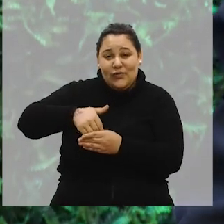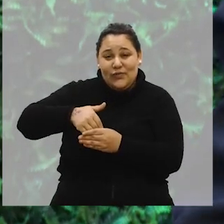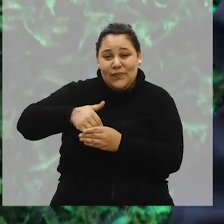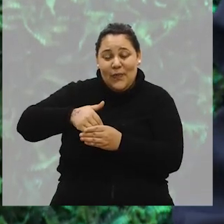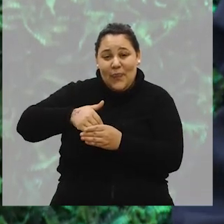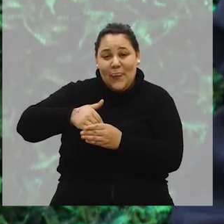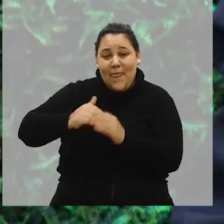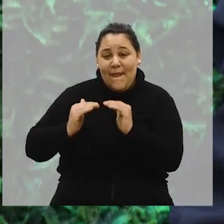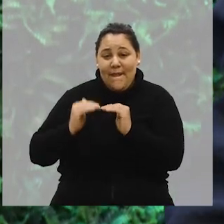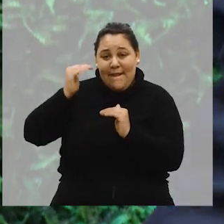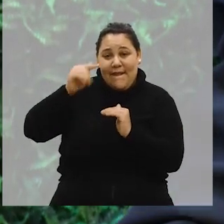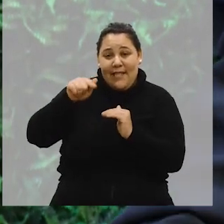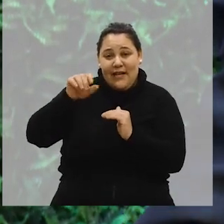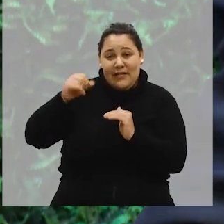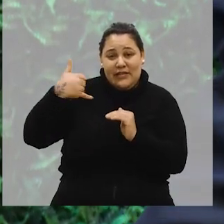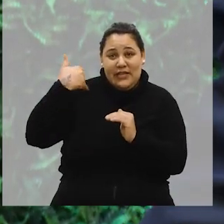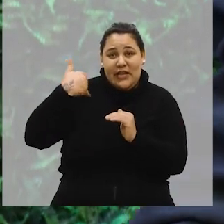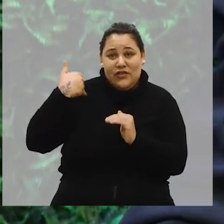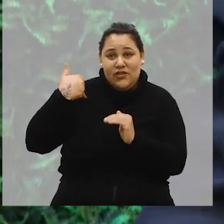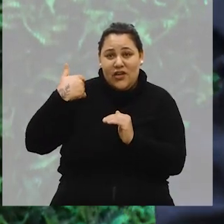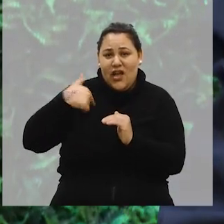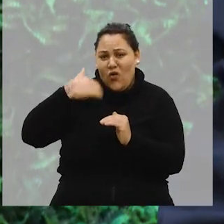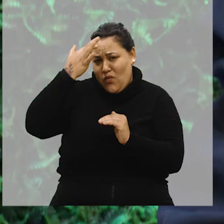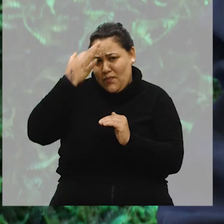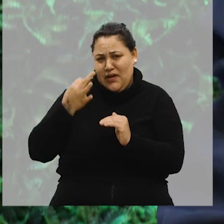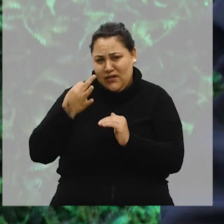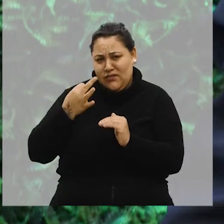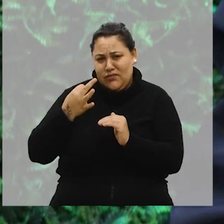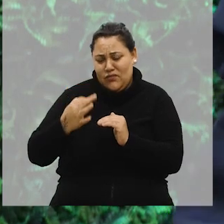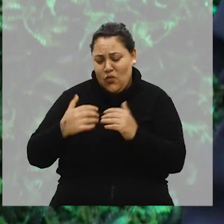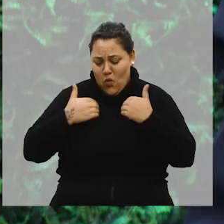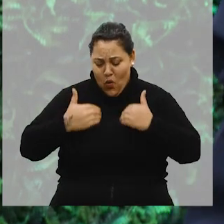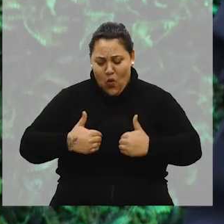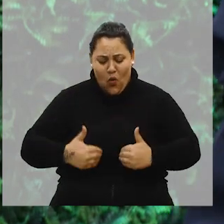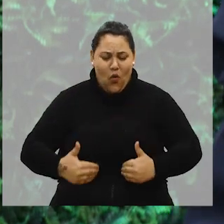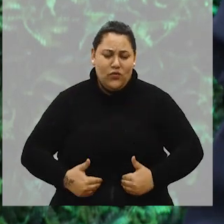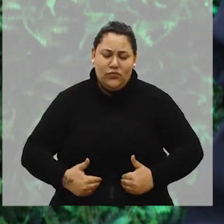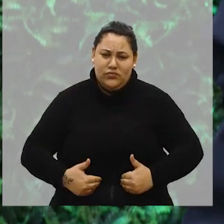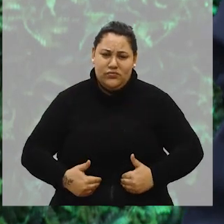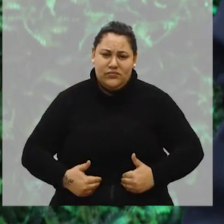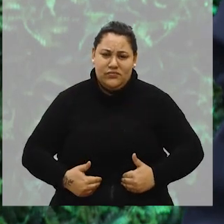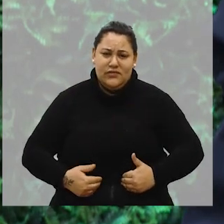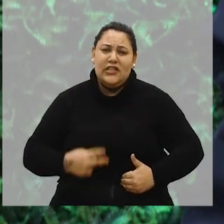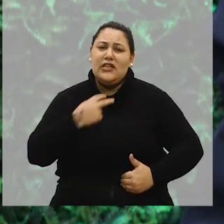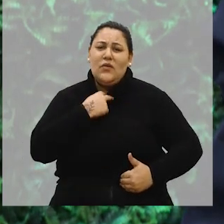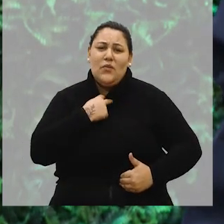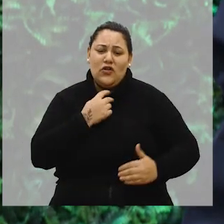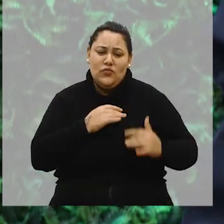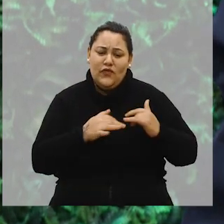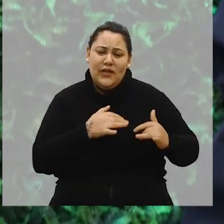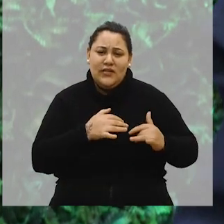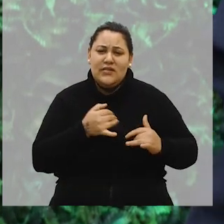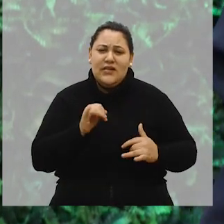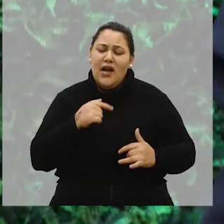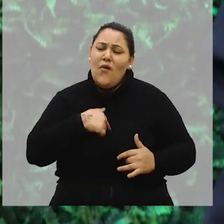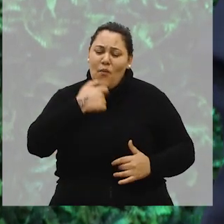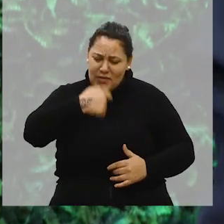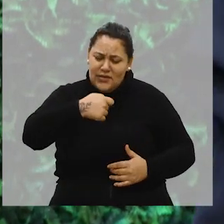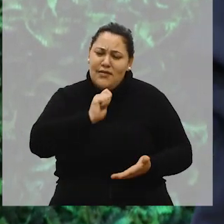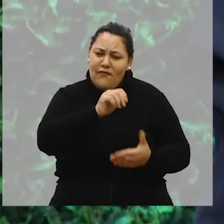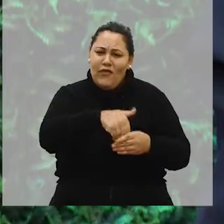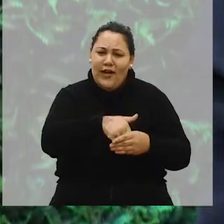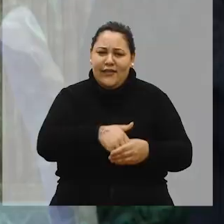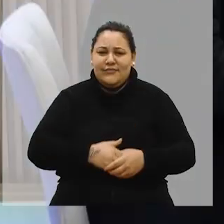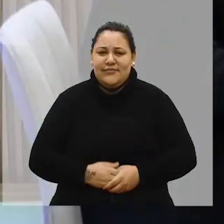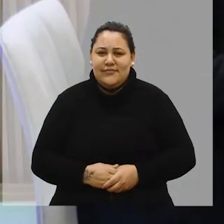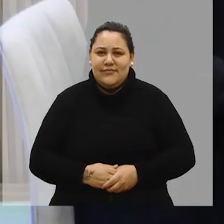pessoas acima de 70 para uma condição física insuperável. Senão, não. Tem que votar. Tem que votar.